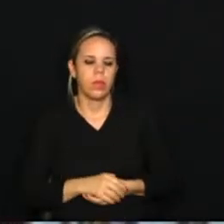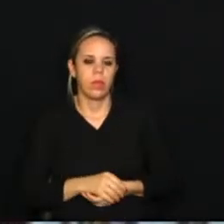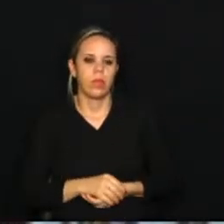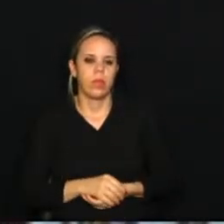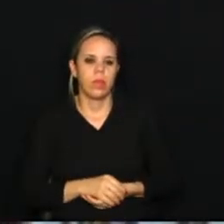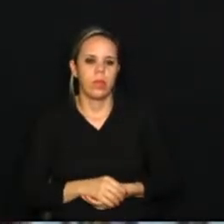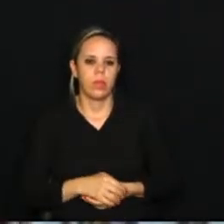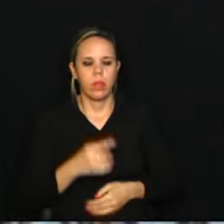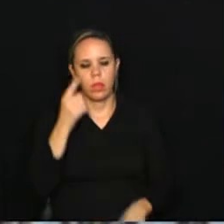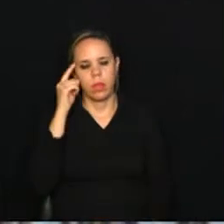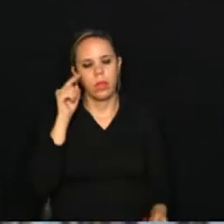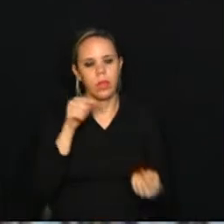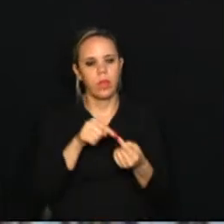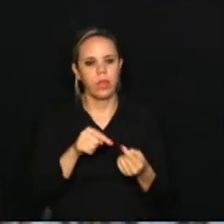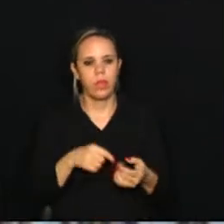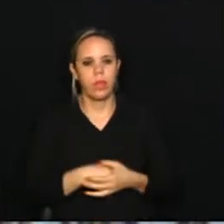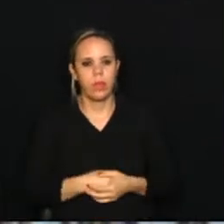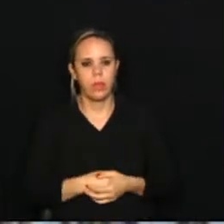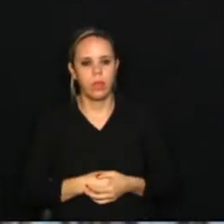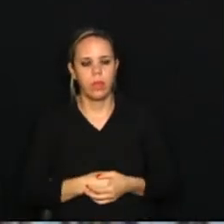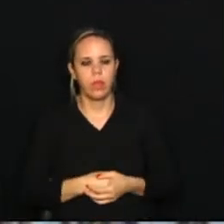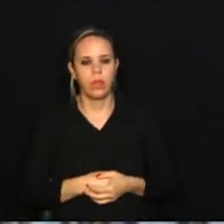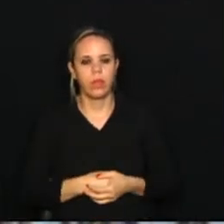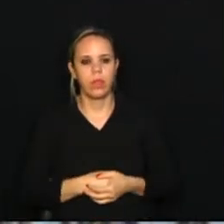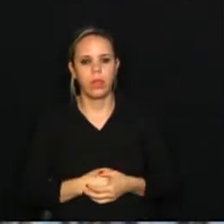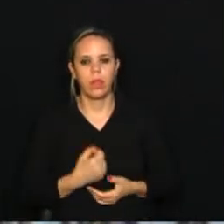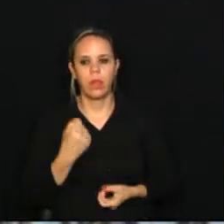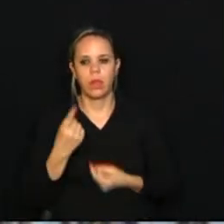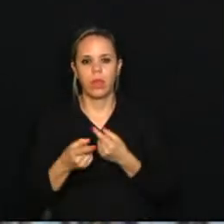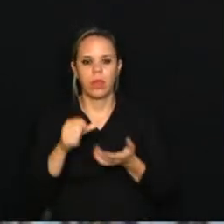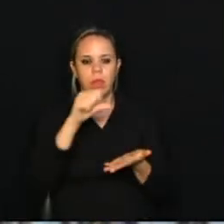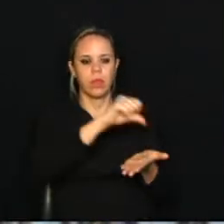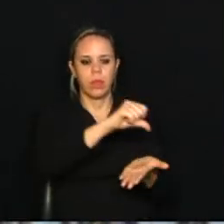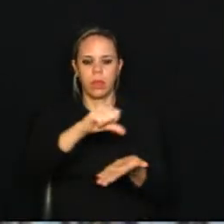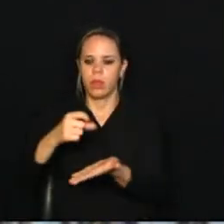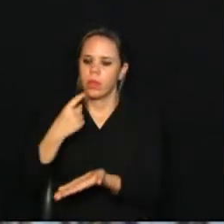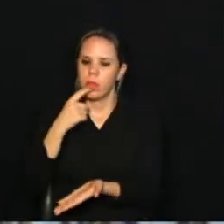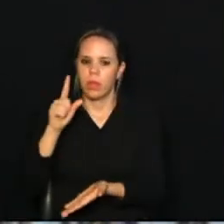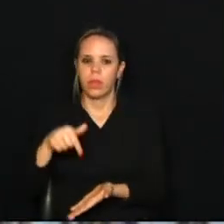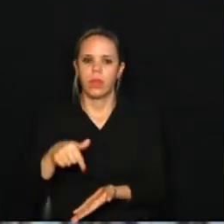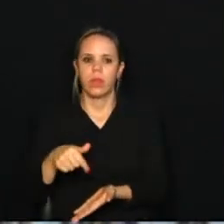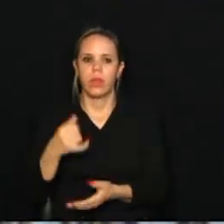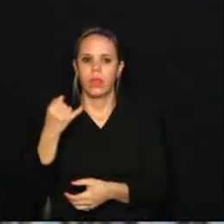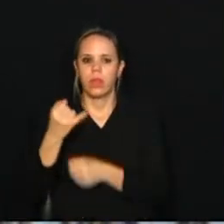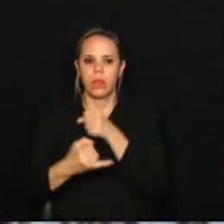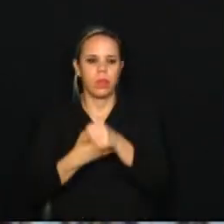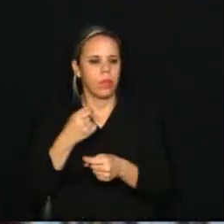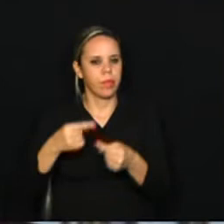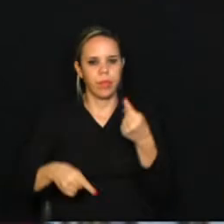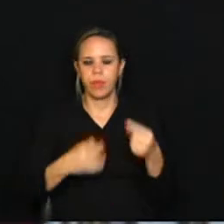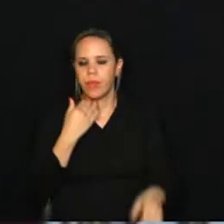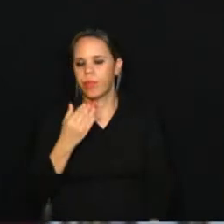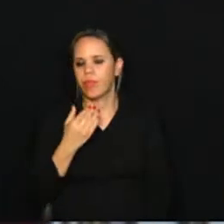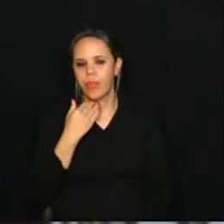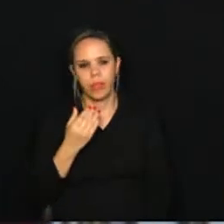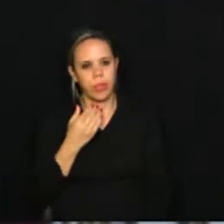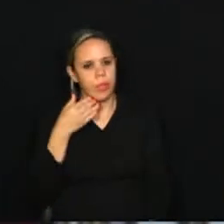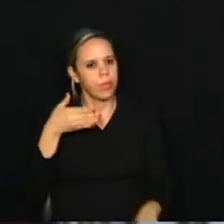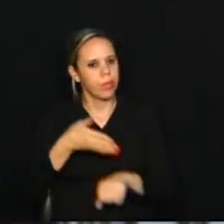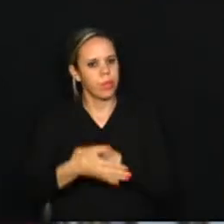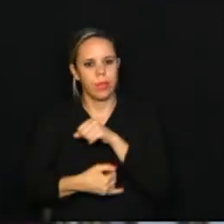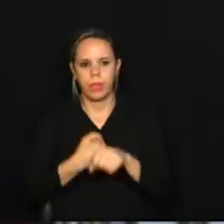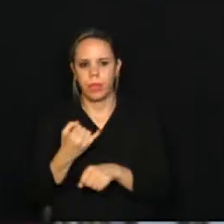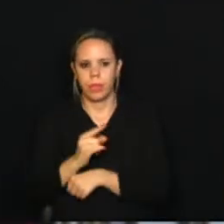para ter uma ideia, tem lugares de Campinas que o sinal de celular não é suficiente para acessar a